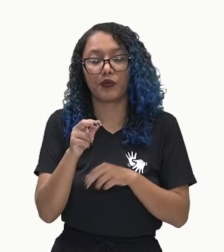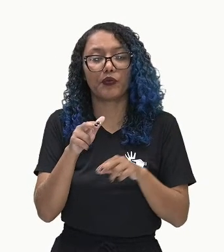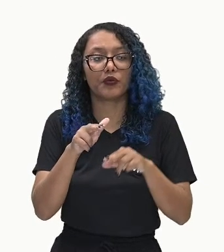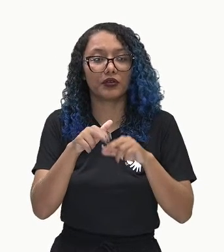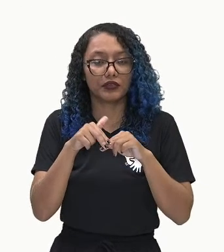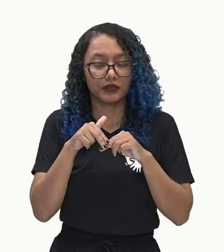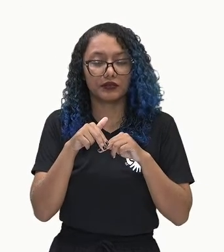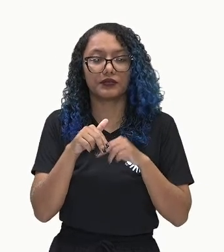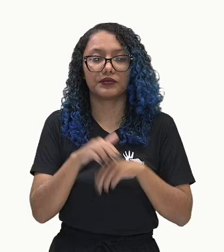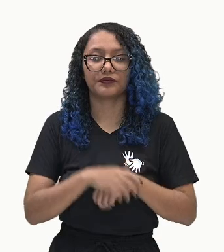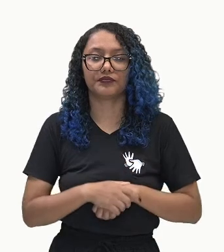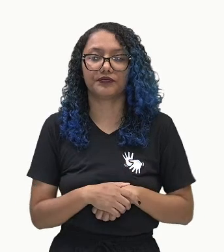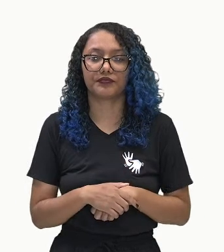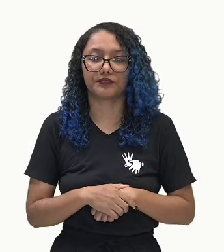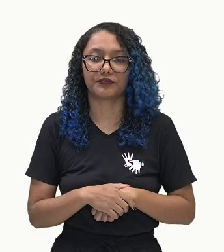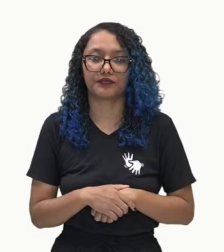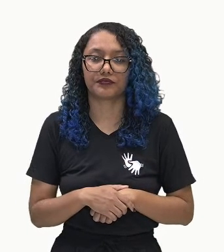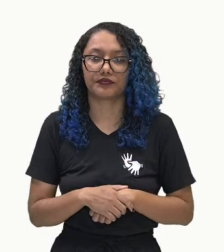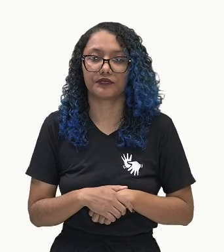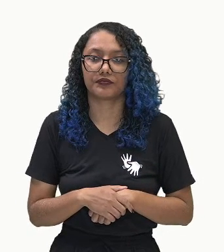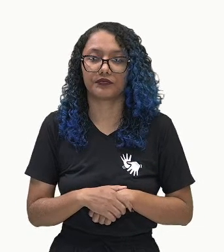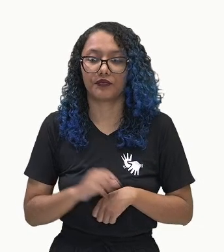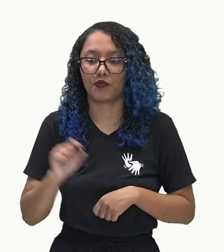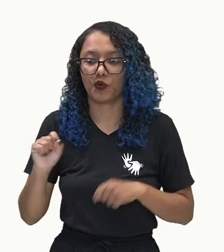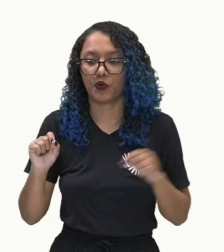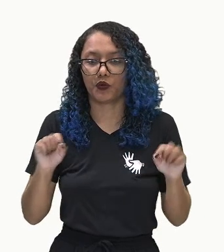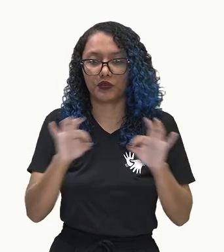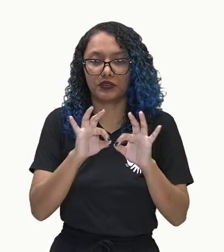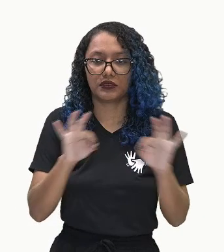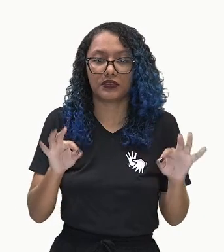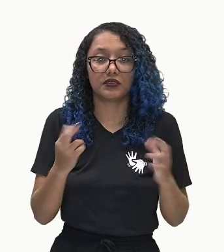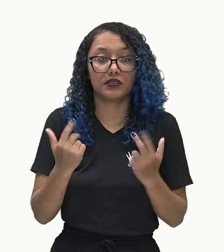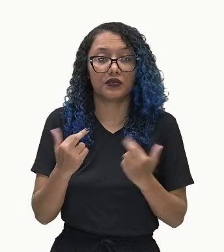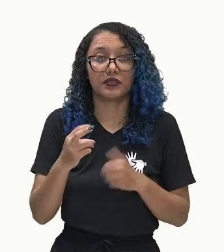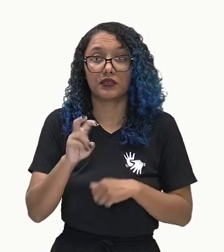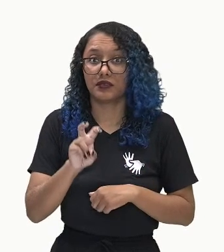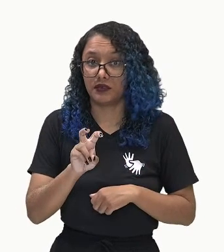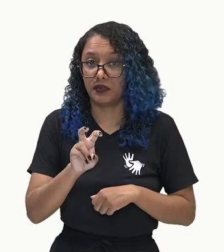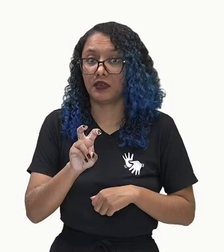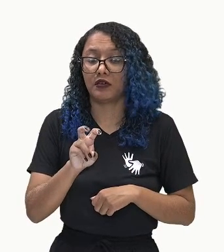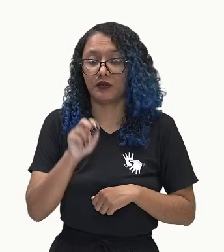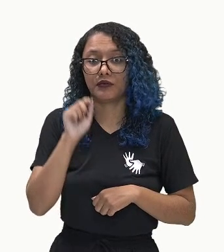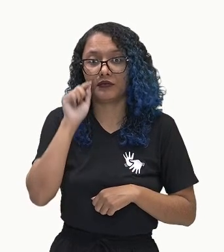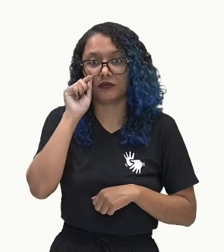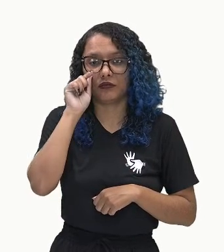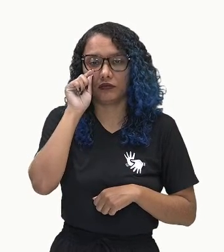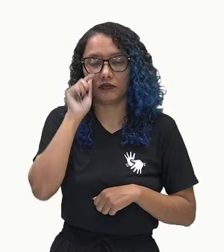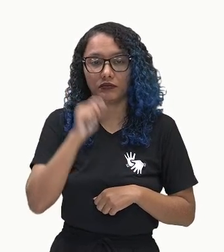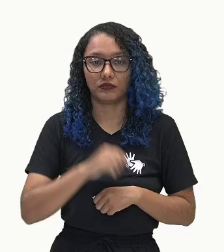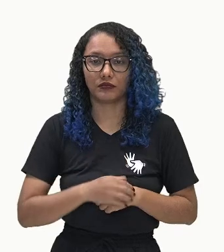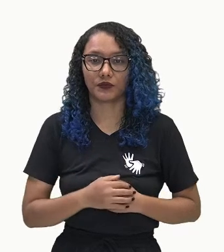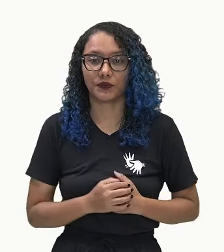entre esses dois pontos A e B vale 5. Beleza? Agora, esses dois exemplos que a gente